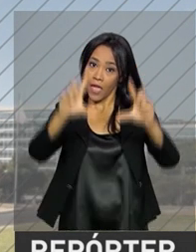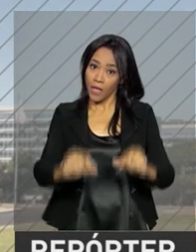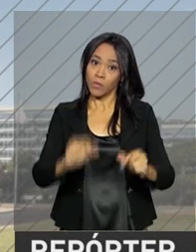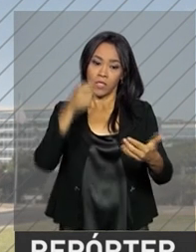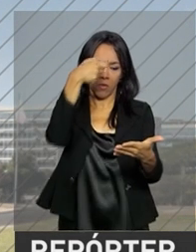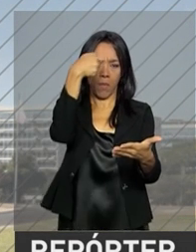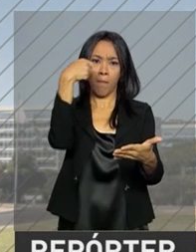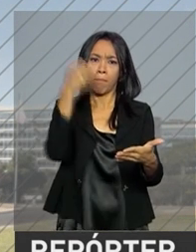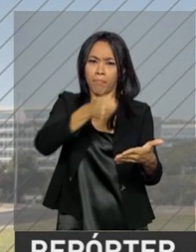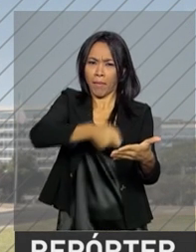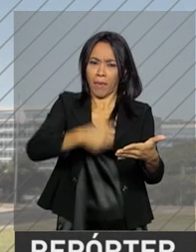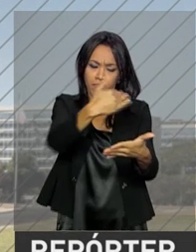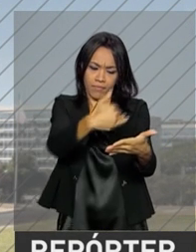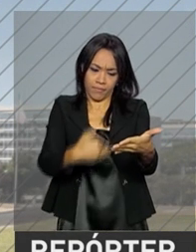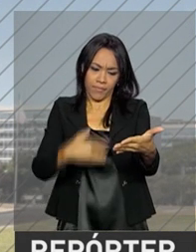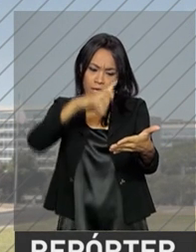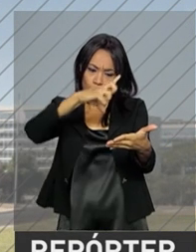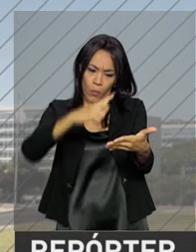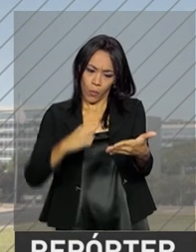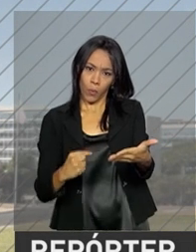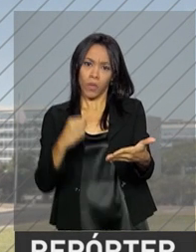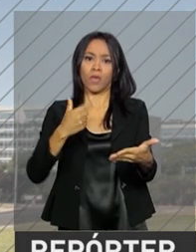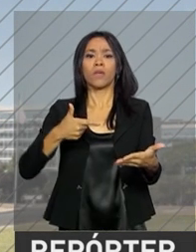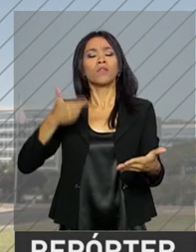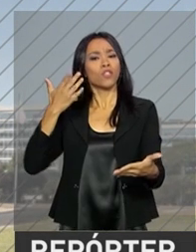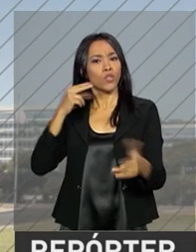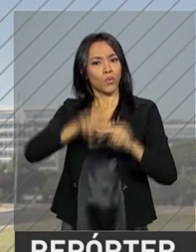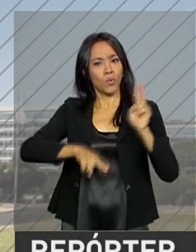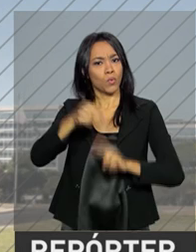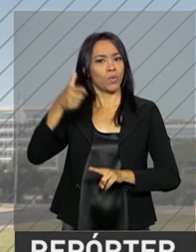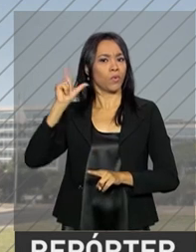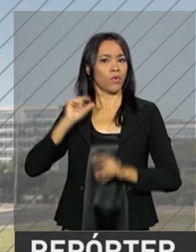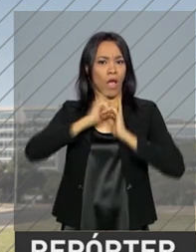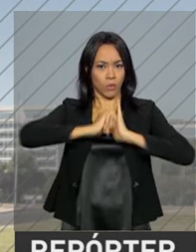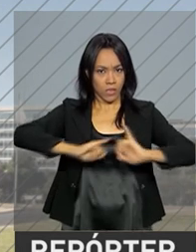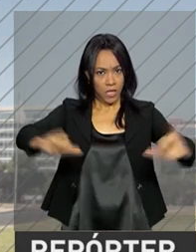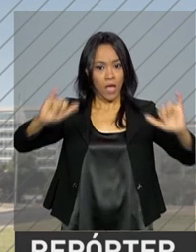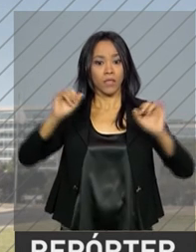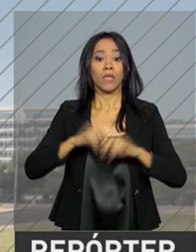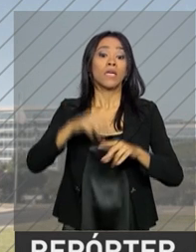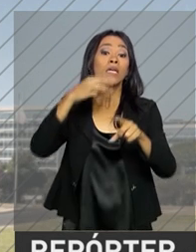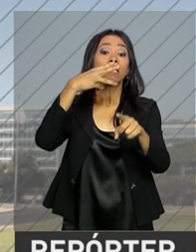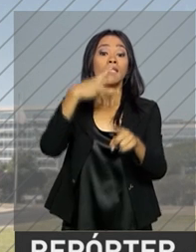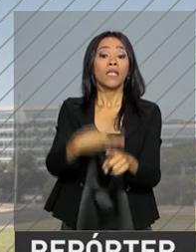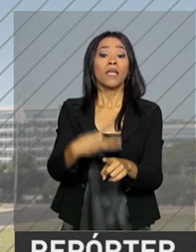extinguir 4.300 cargos, anunciada em junho, 3.290 já